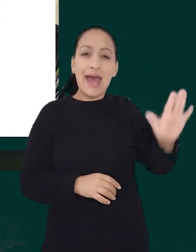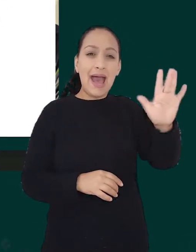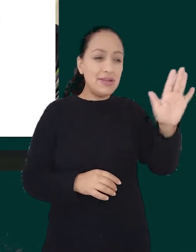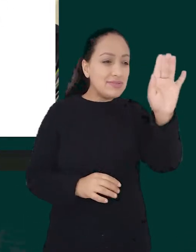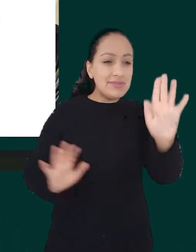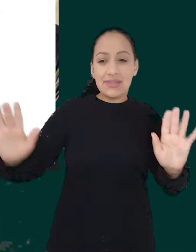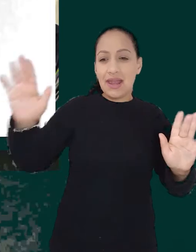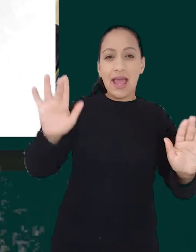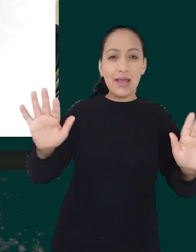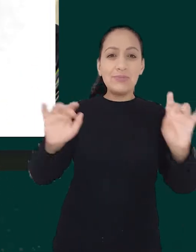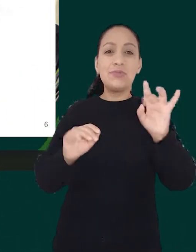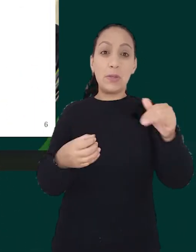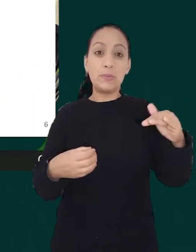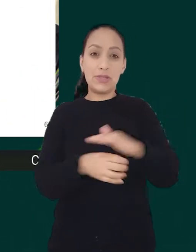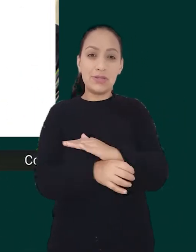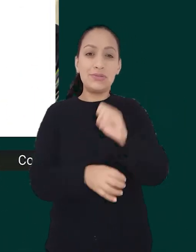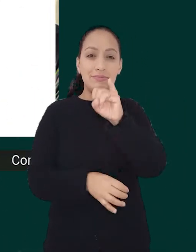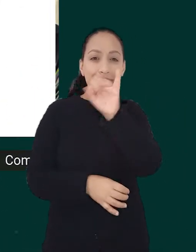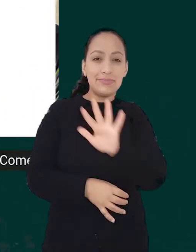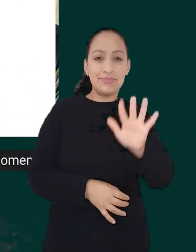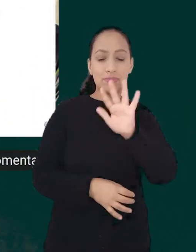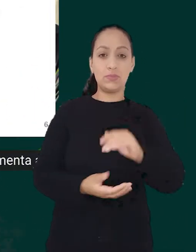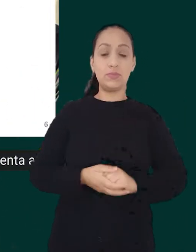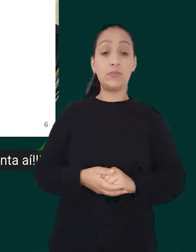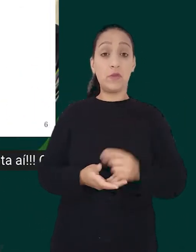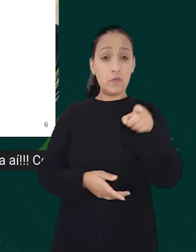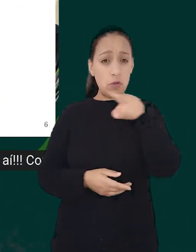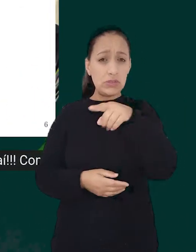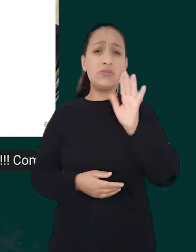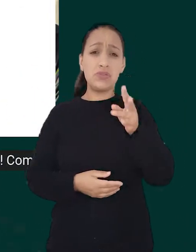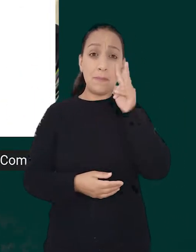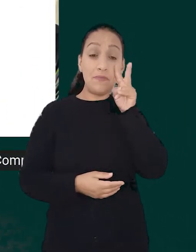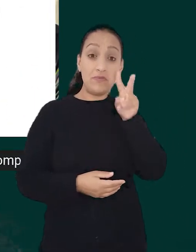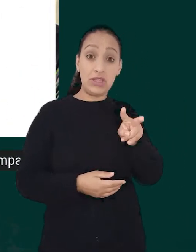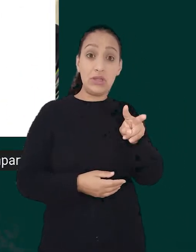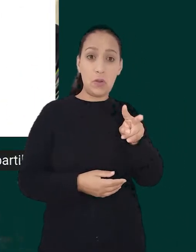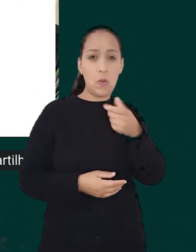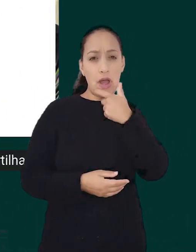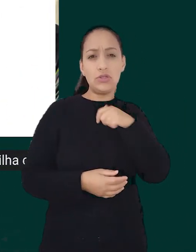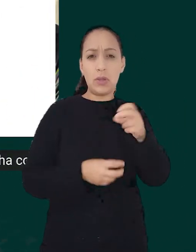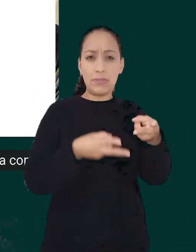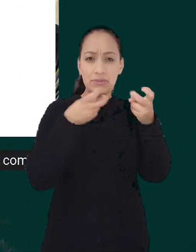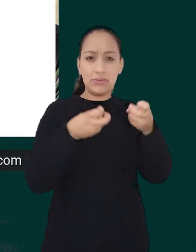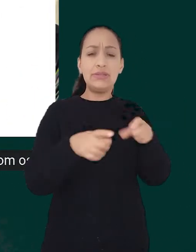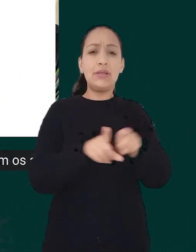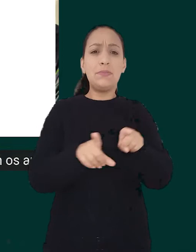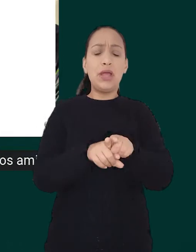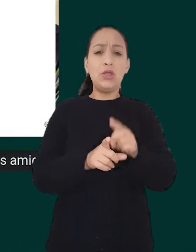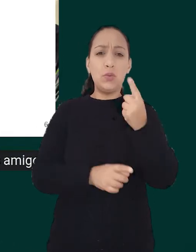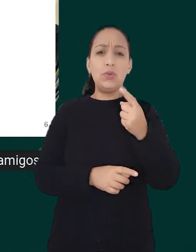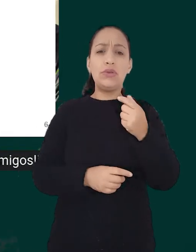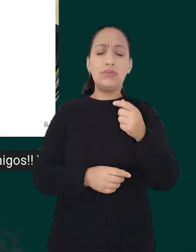tá? Um dos jogos que, inclusive, é bastante utilizado hoje, que é o Fortnite,